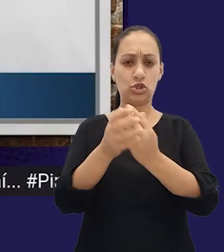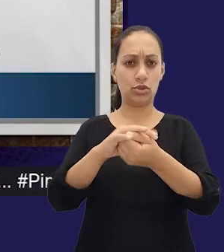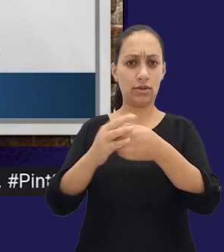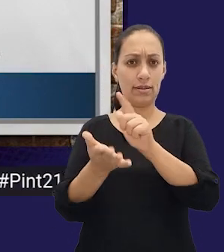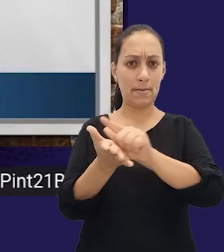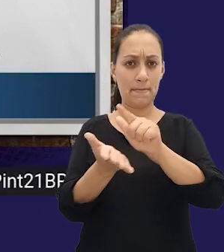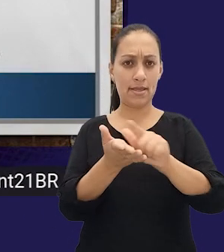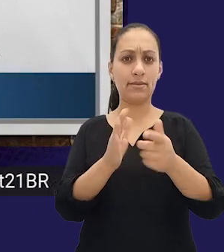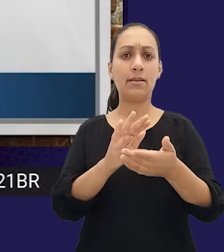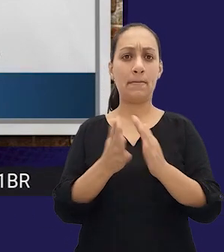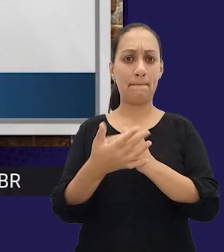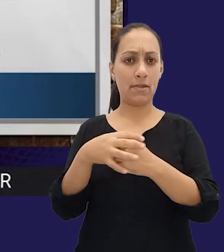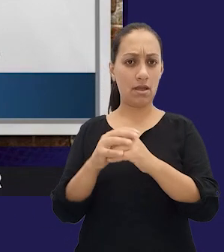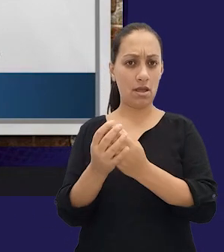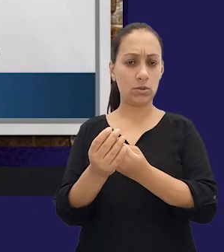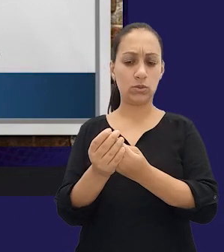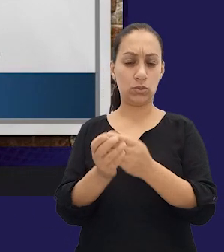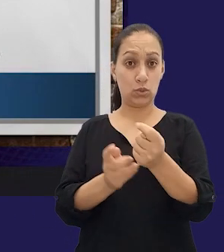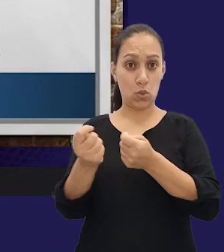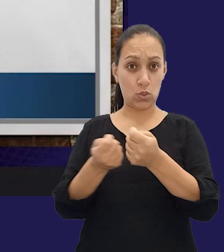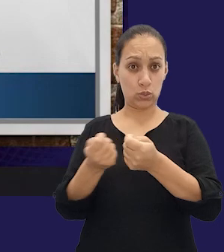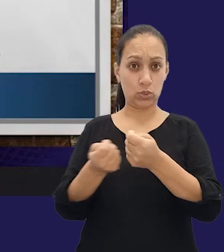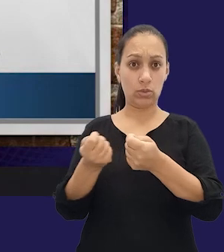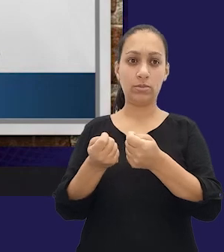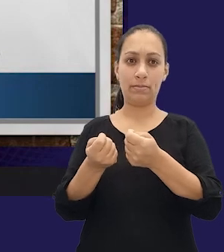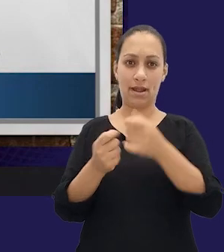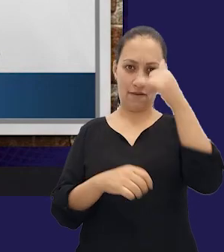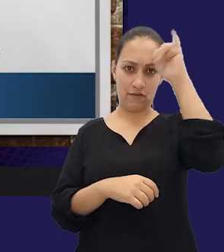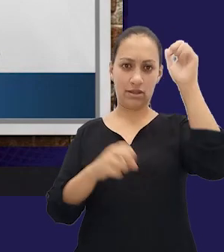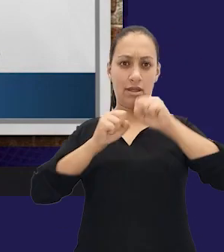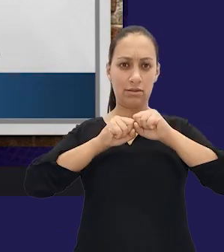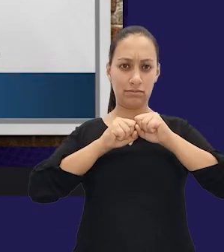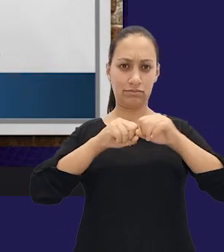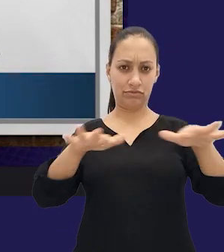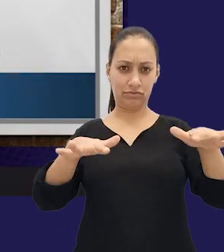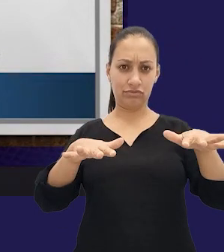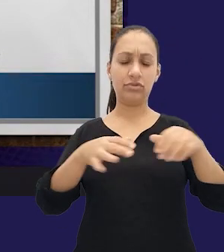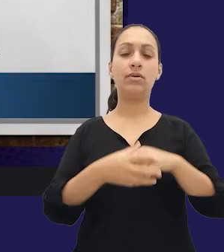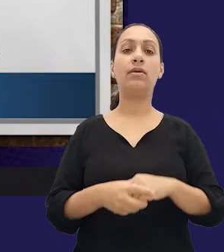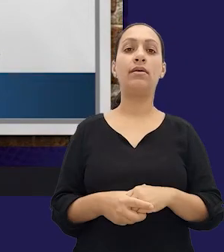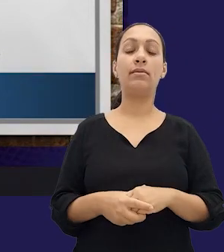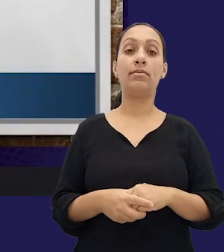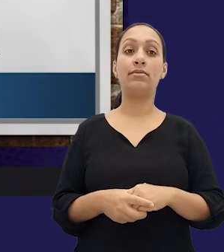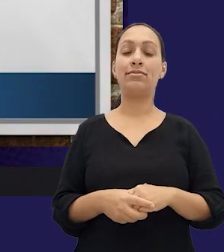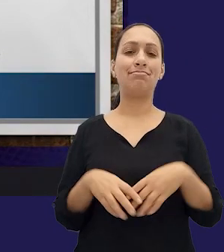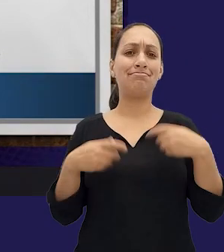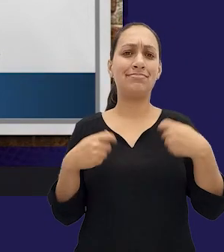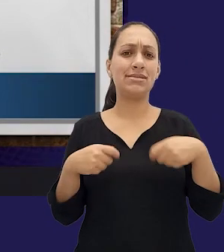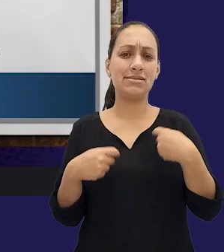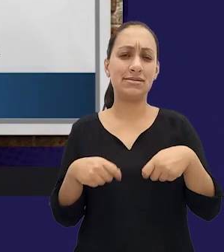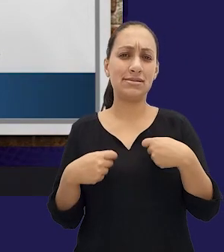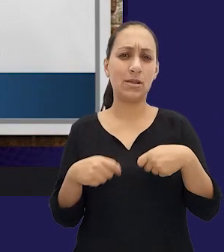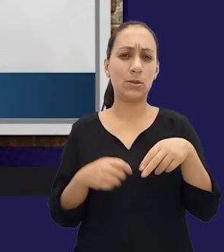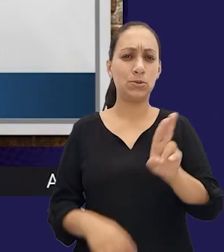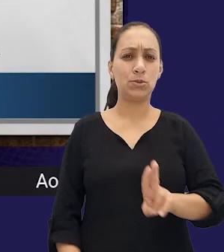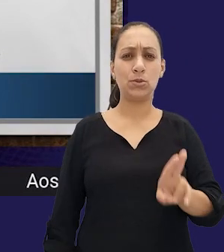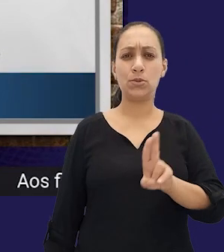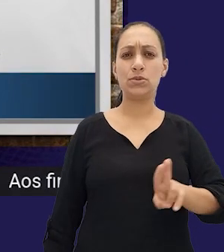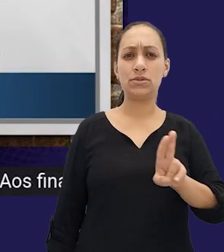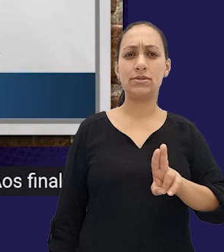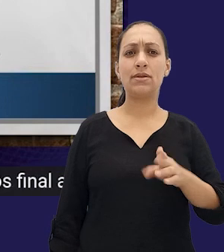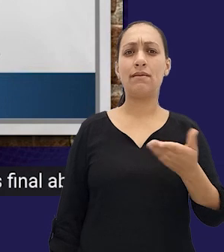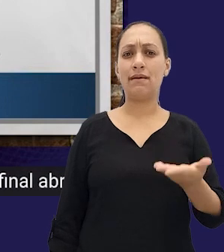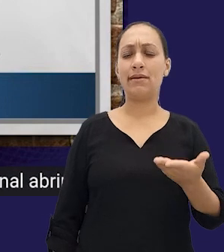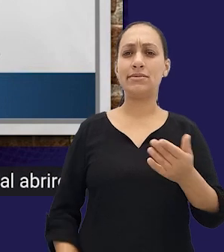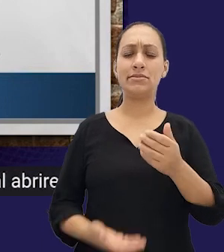por causa do controle aí da não disseminação do SARS-CoV-2, não há necessidade da gente utilizar